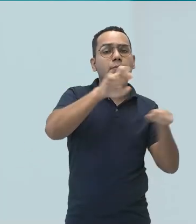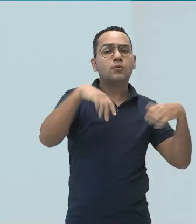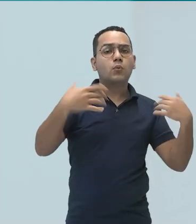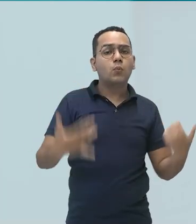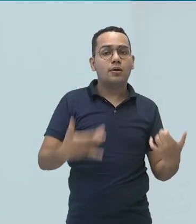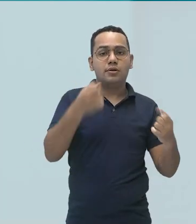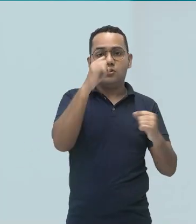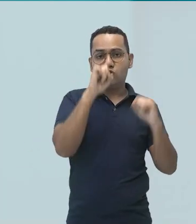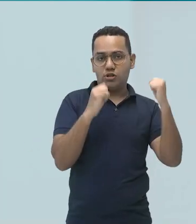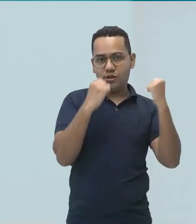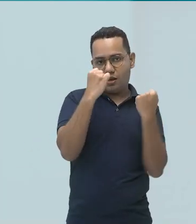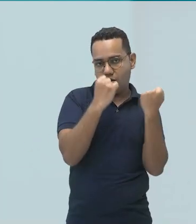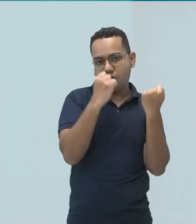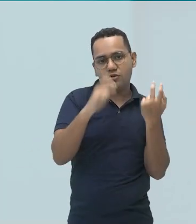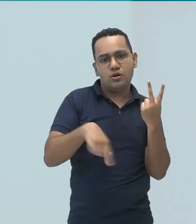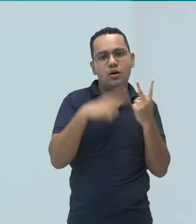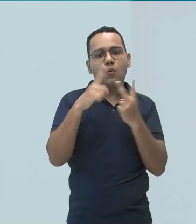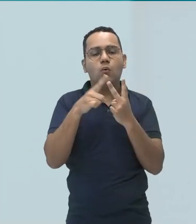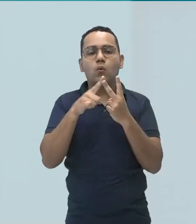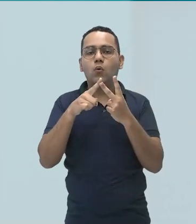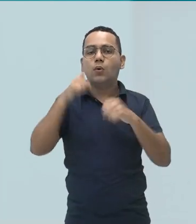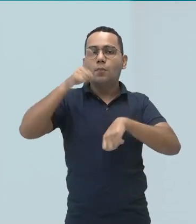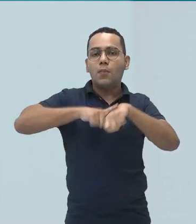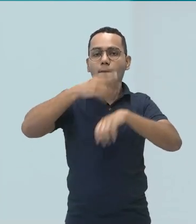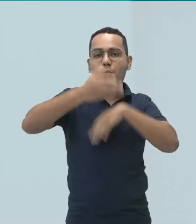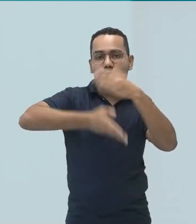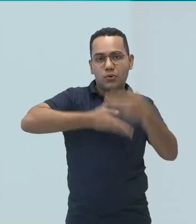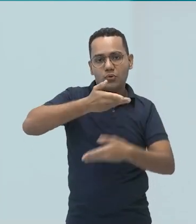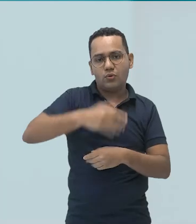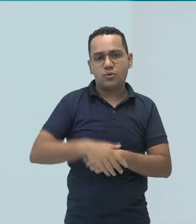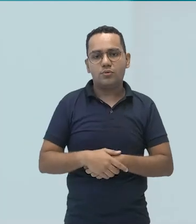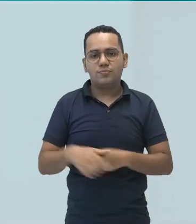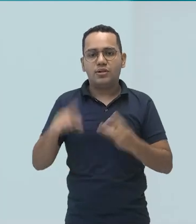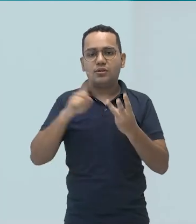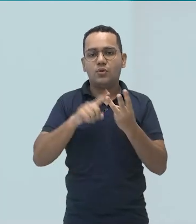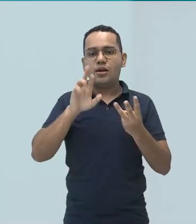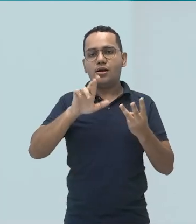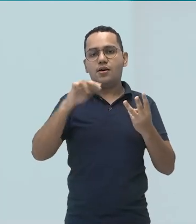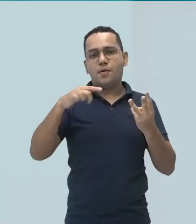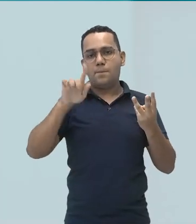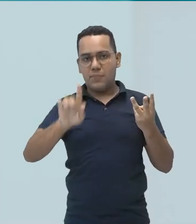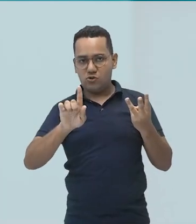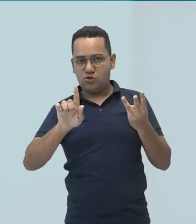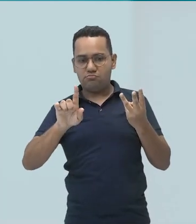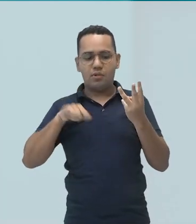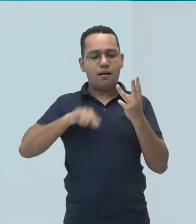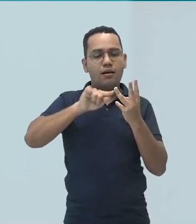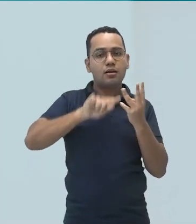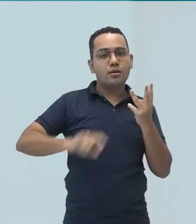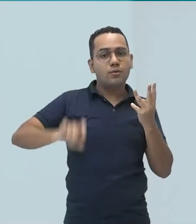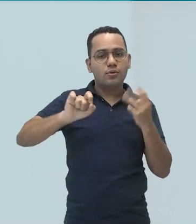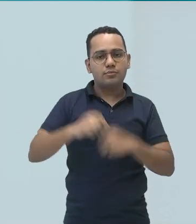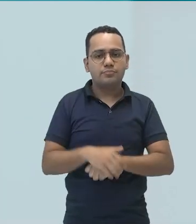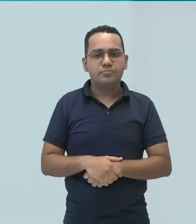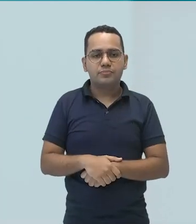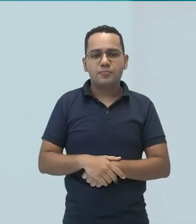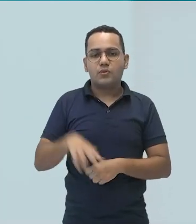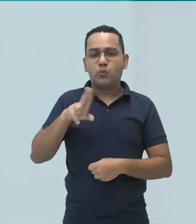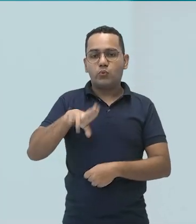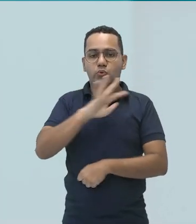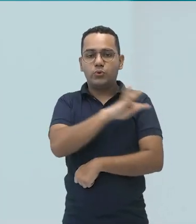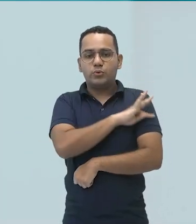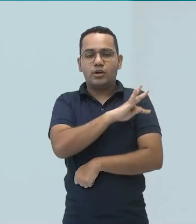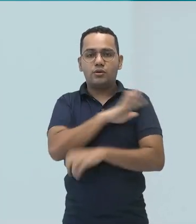dos primeiros socorros e também do RPG, né, que é aquele método que geralmente é aplicado principalmente